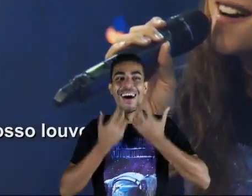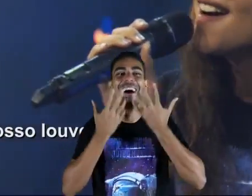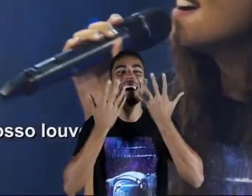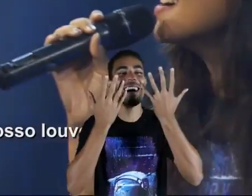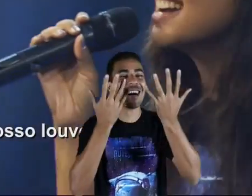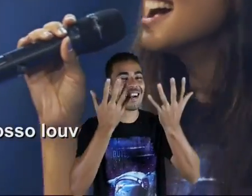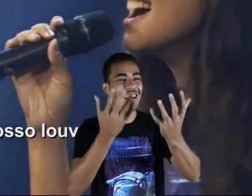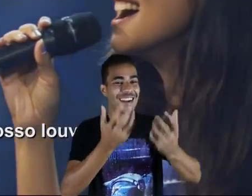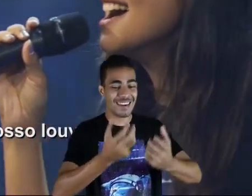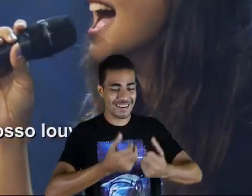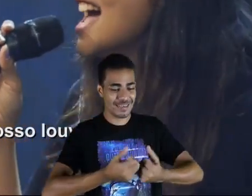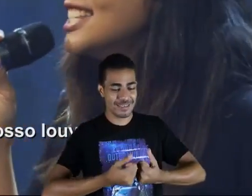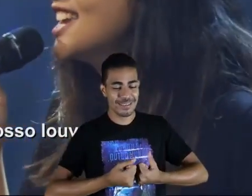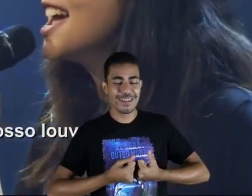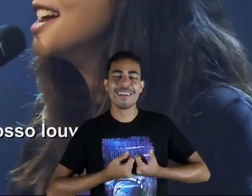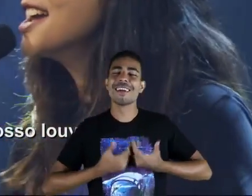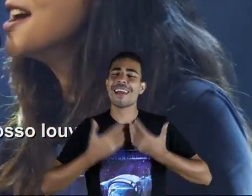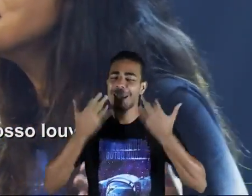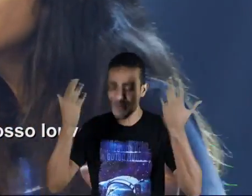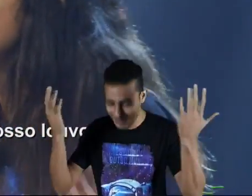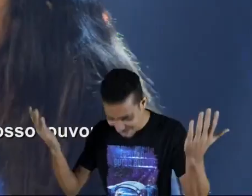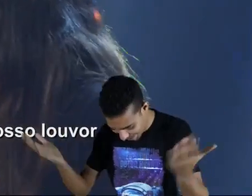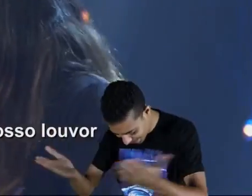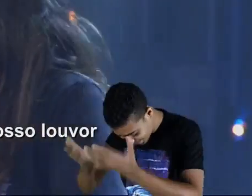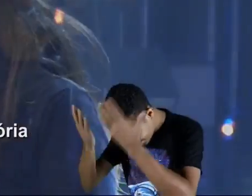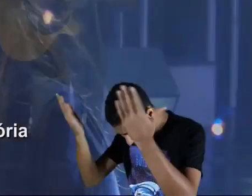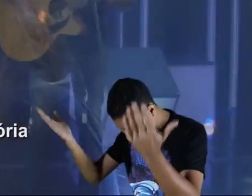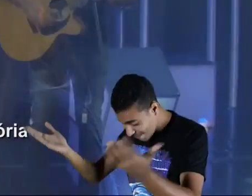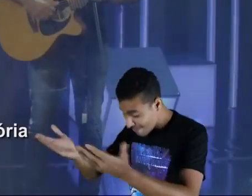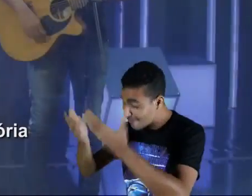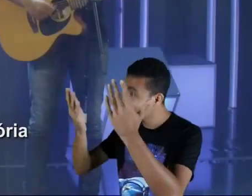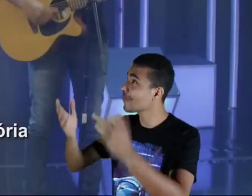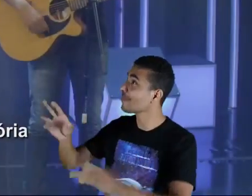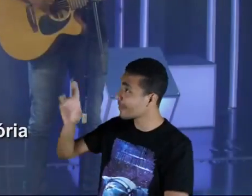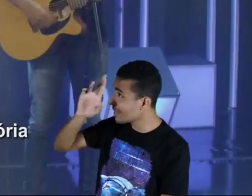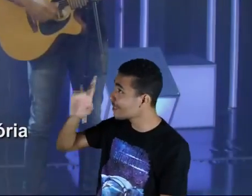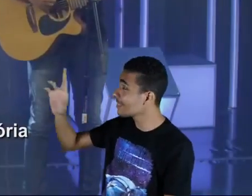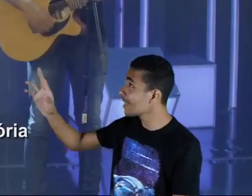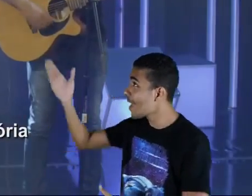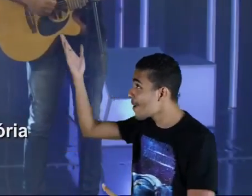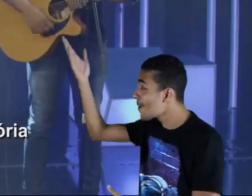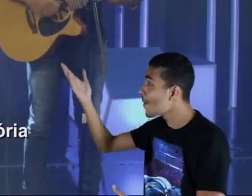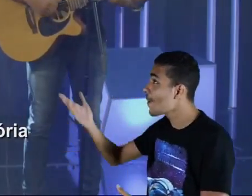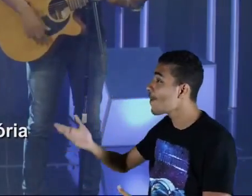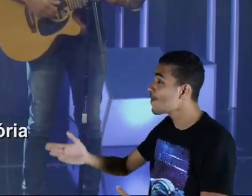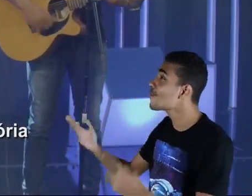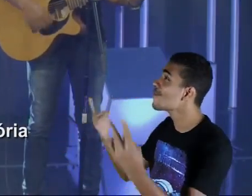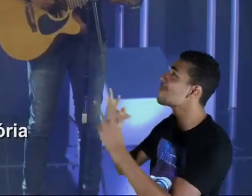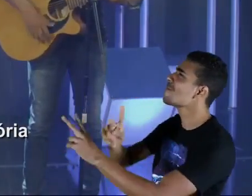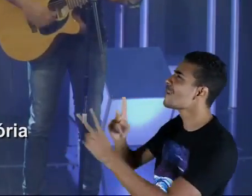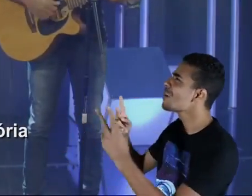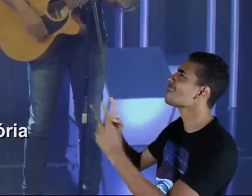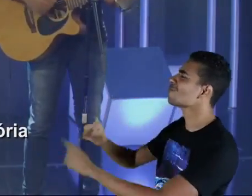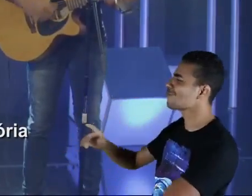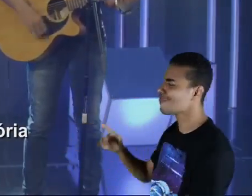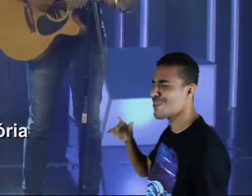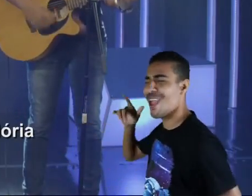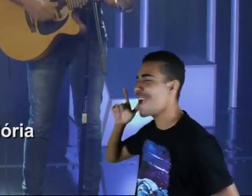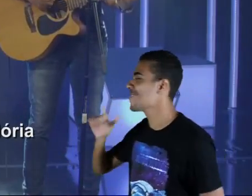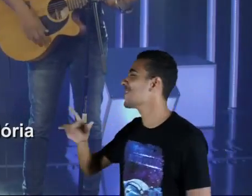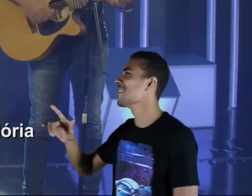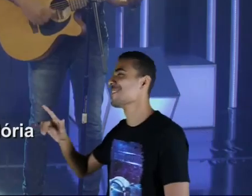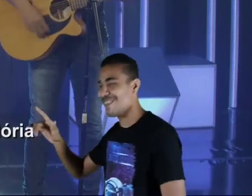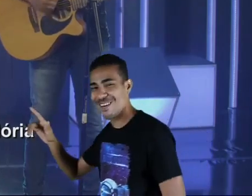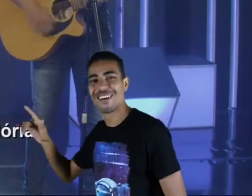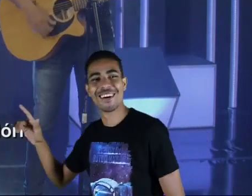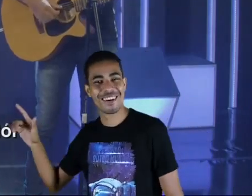a hora de erguermos nosso louvor. Meu Senhor, em ti